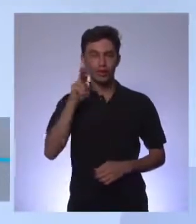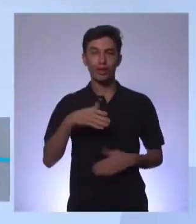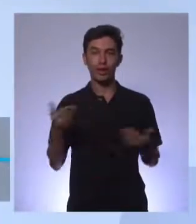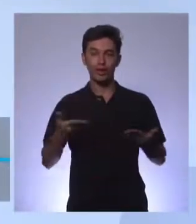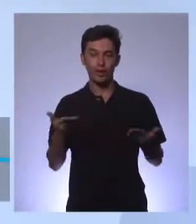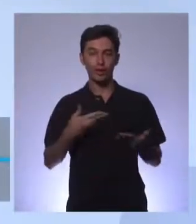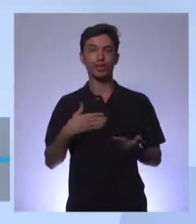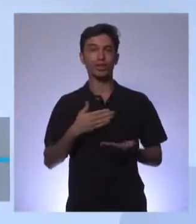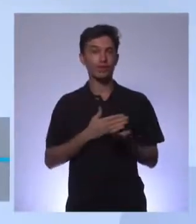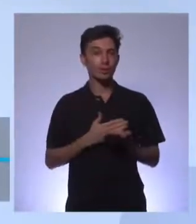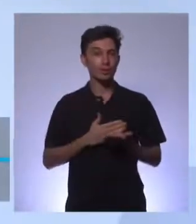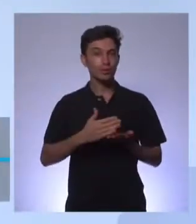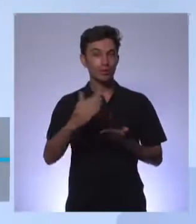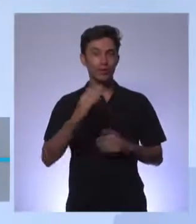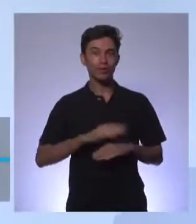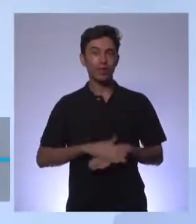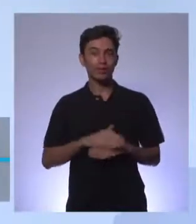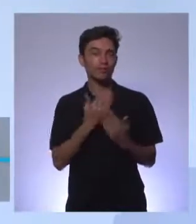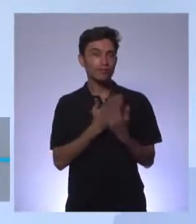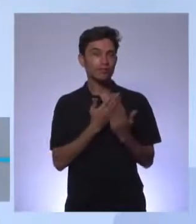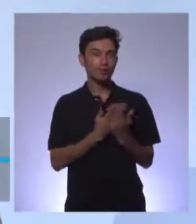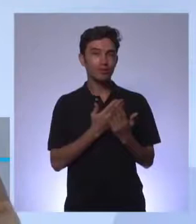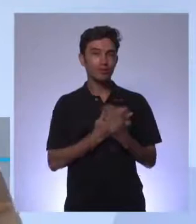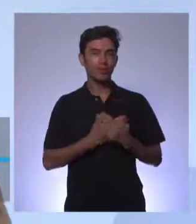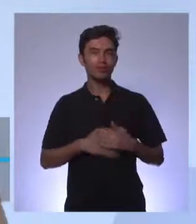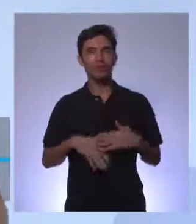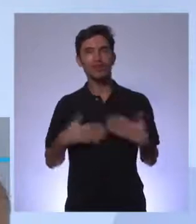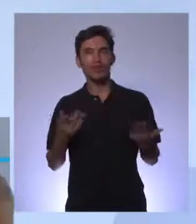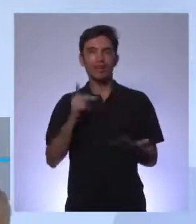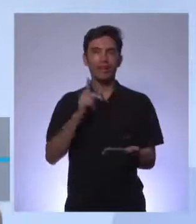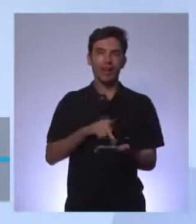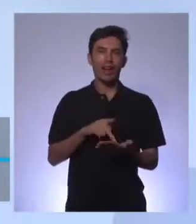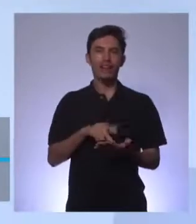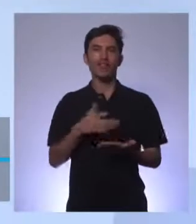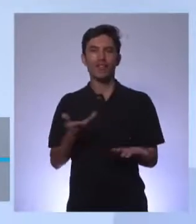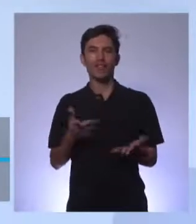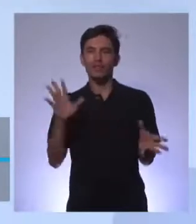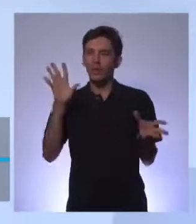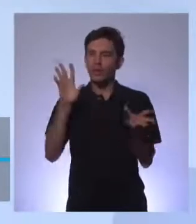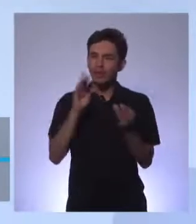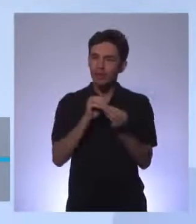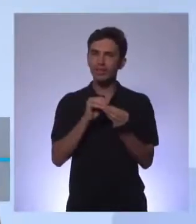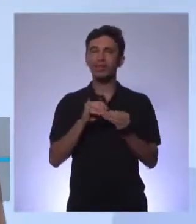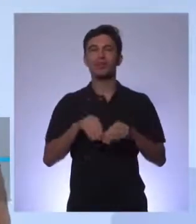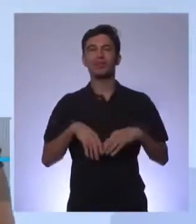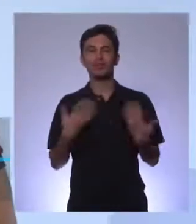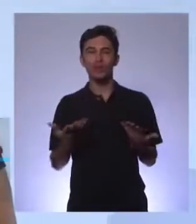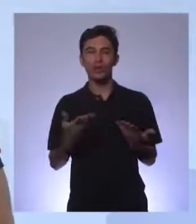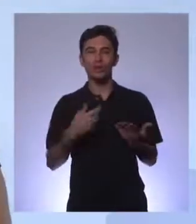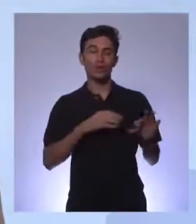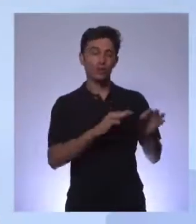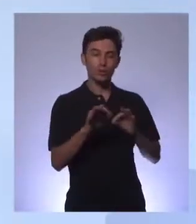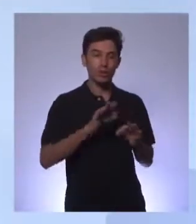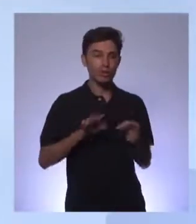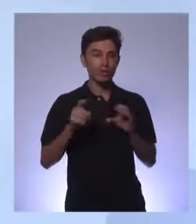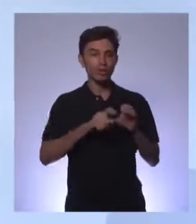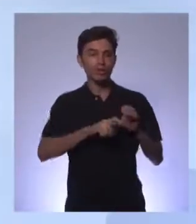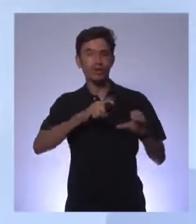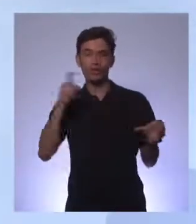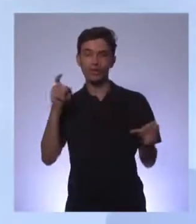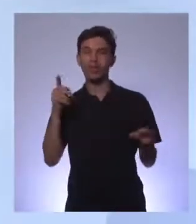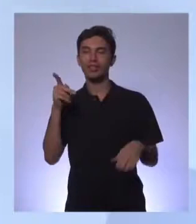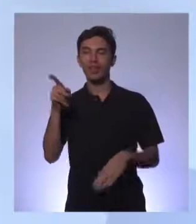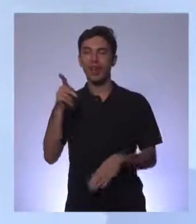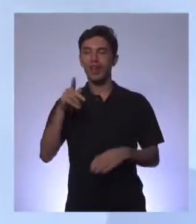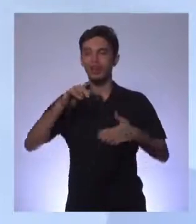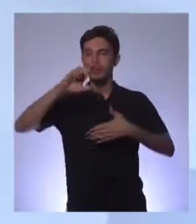nós iremos começar a estudar, na verdade, realizar uma síntese sobre os processos de